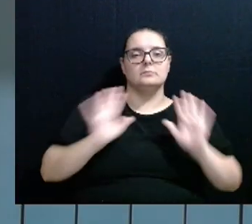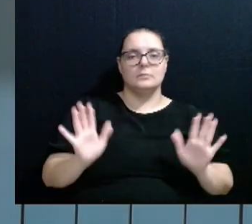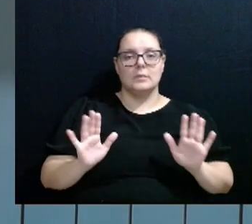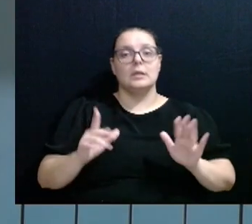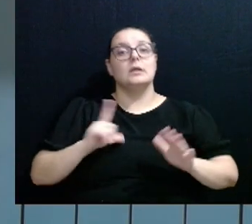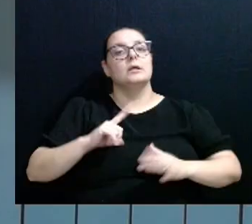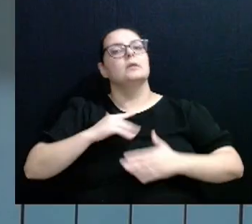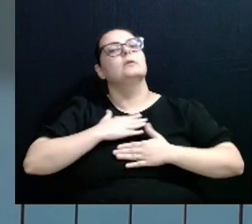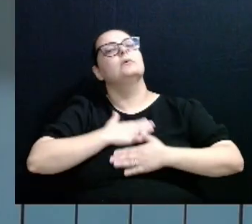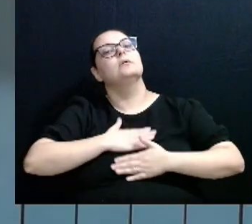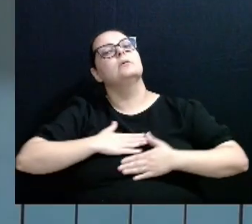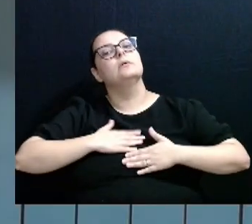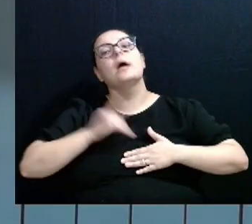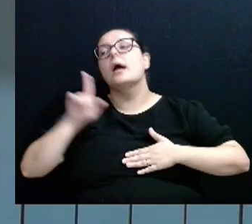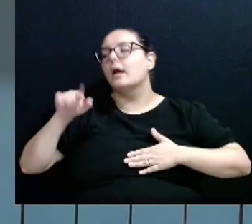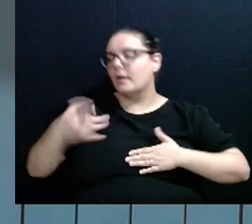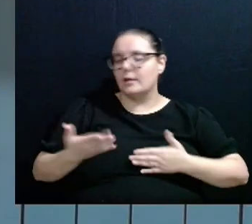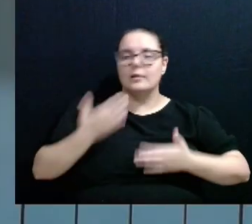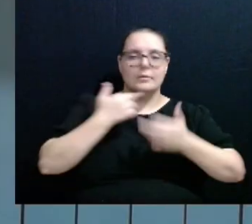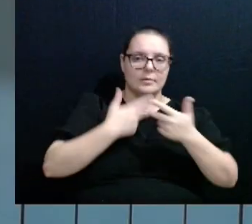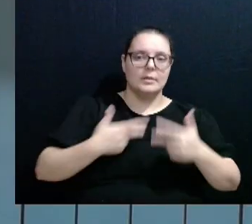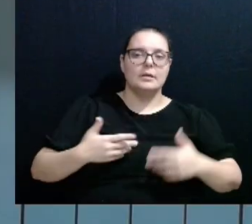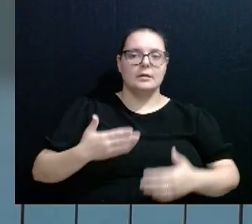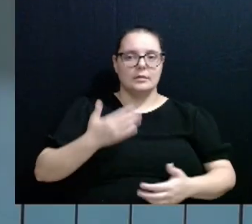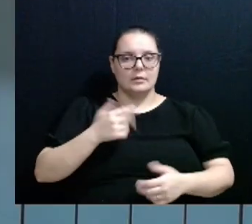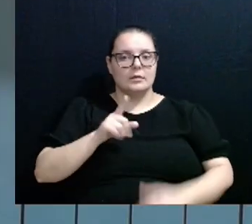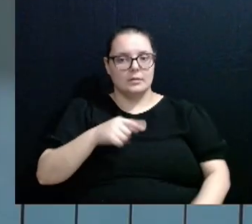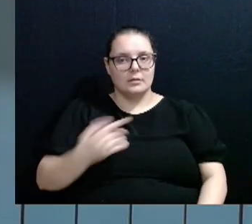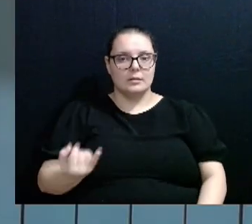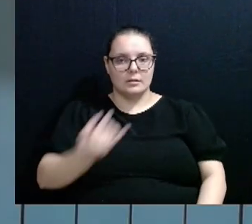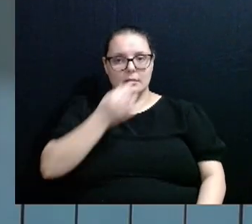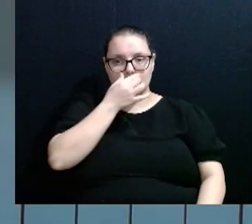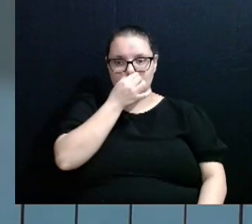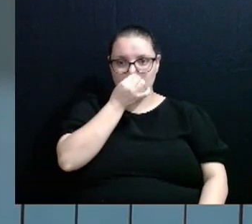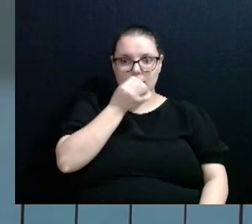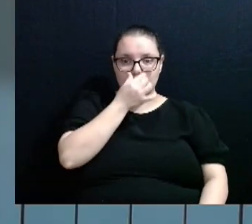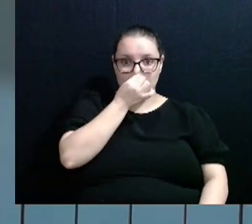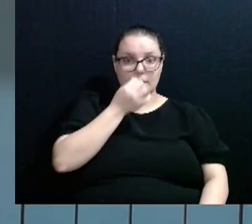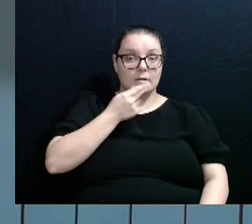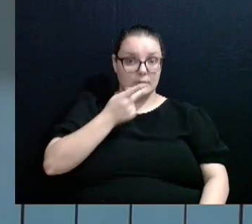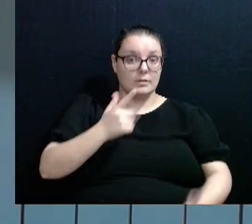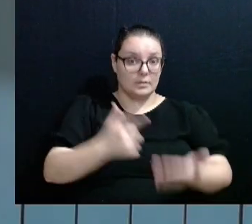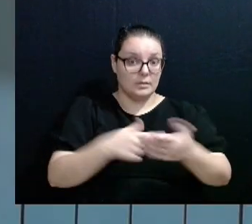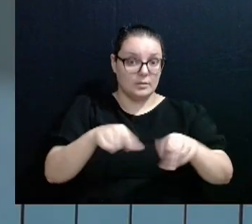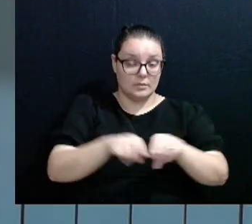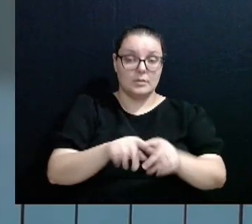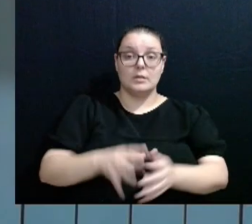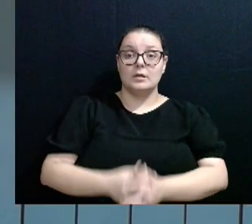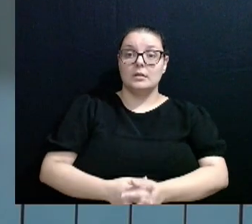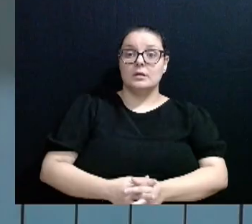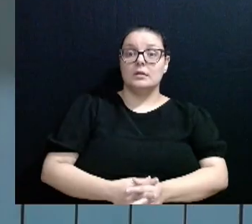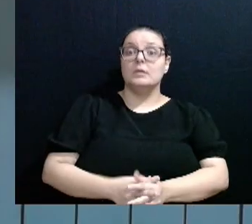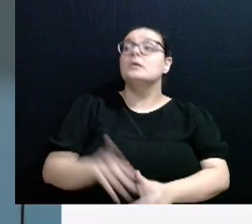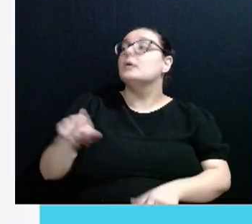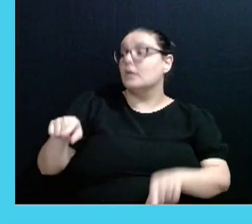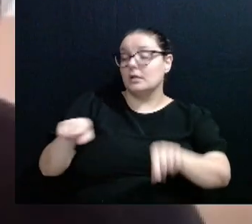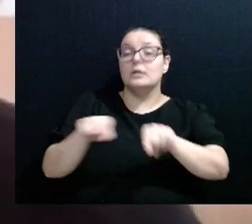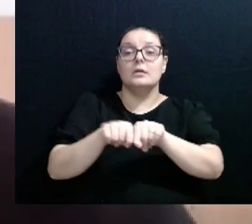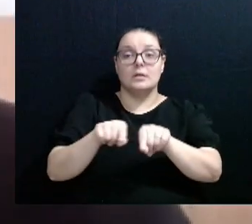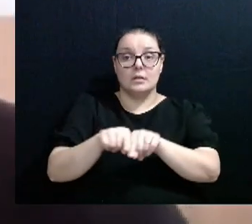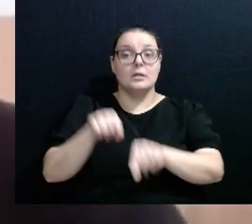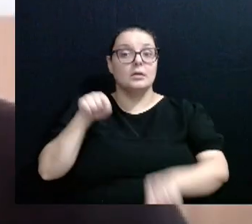pela comida, pelos alimentos, né? Isso que é mencionado no livro também. também. Isso